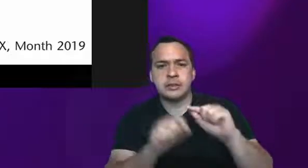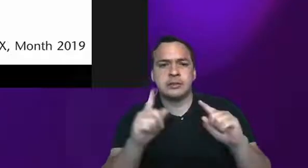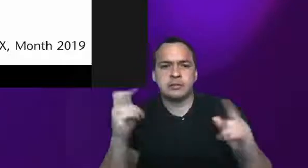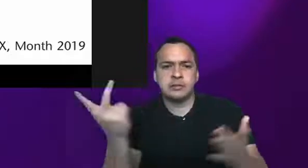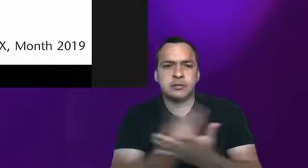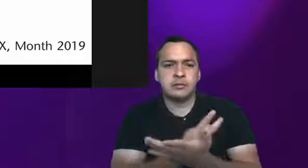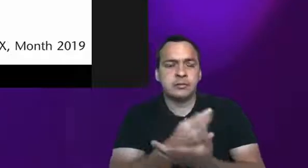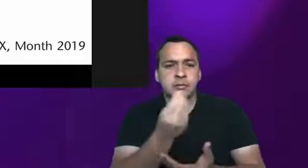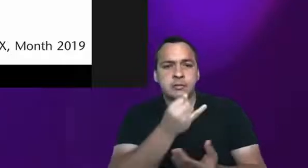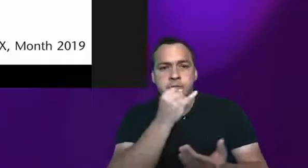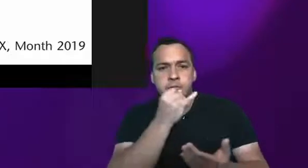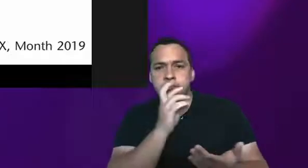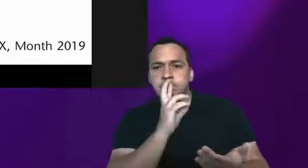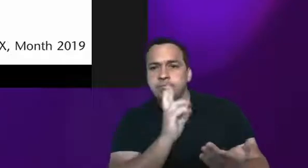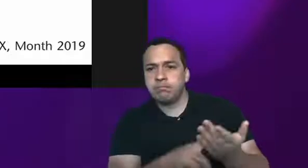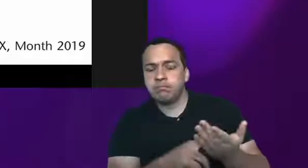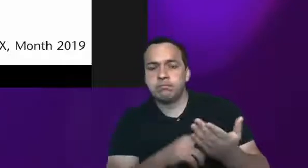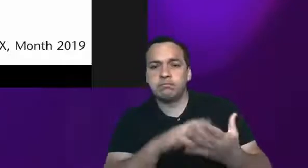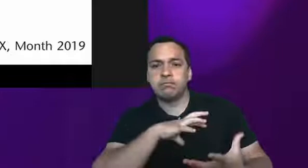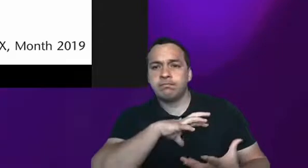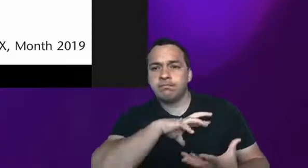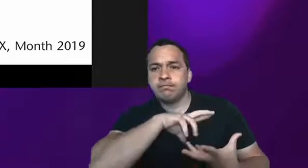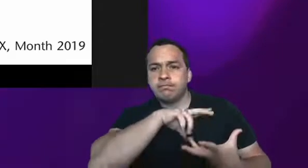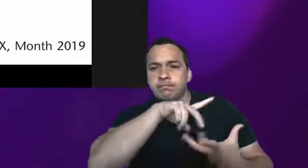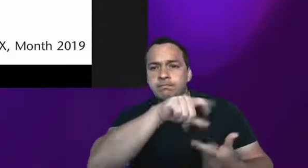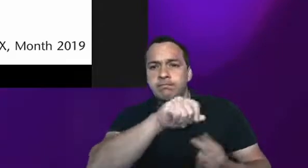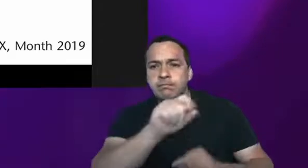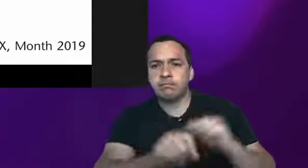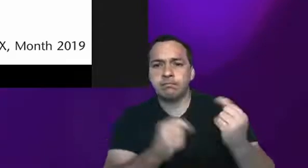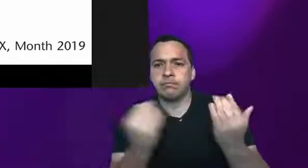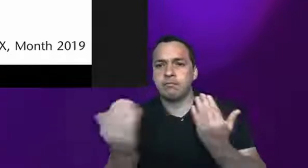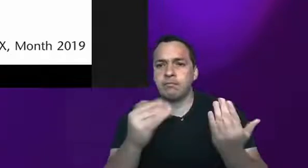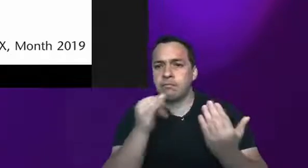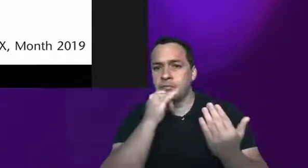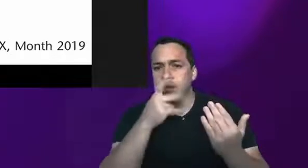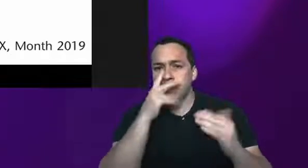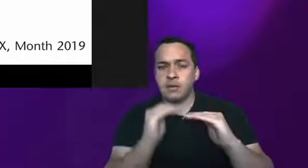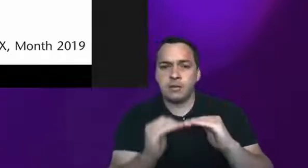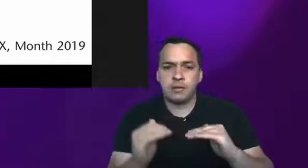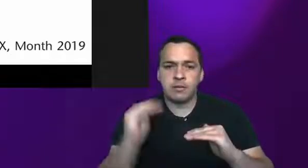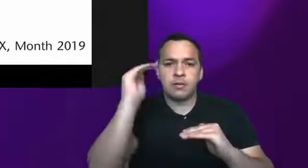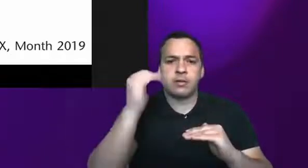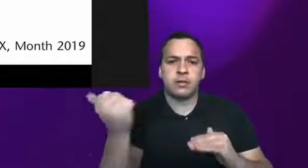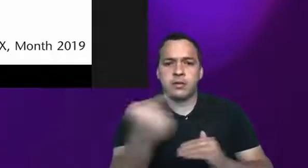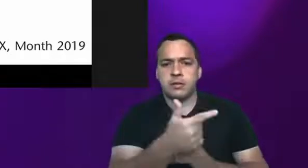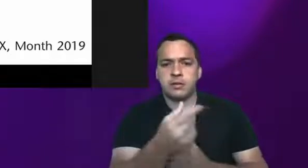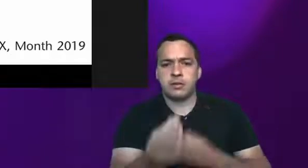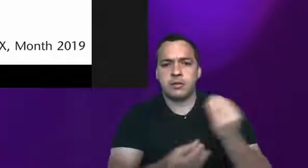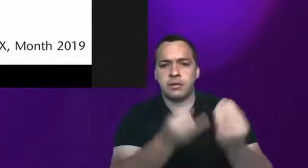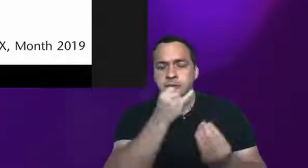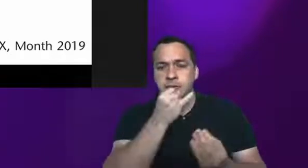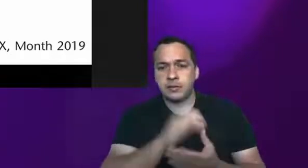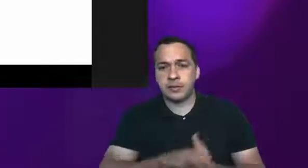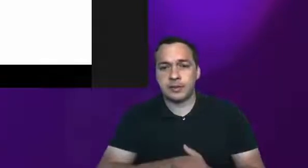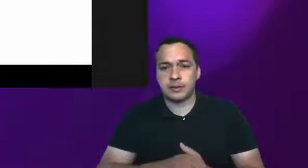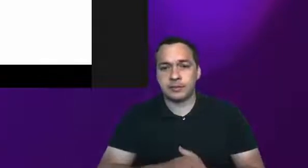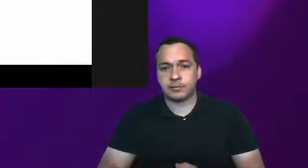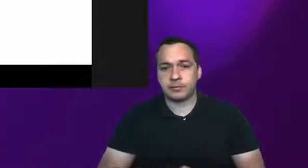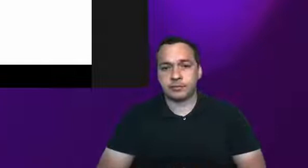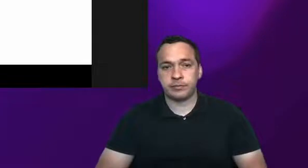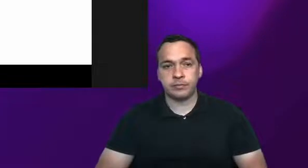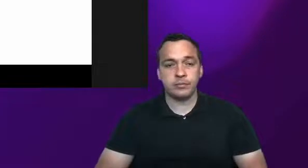ter uma sobrevivência global comparável ou até superior a algumas indicações para transplante fora das